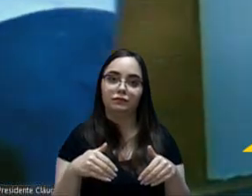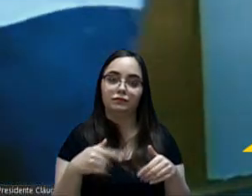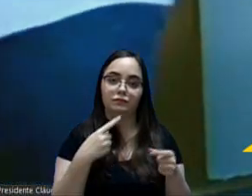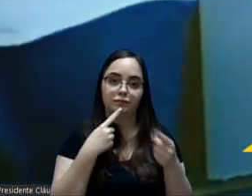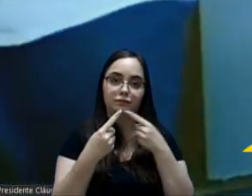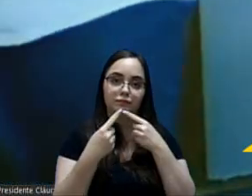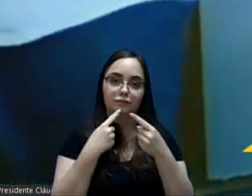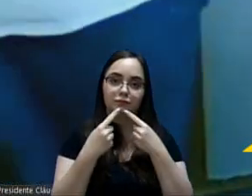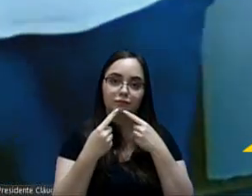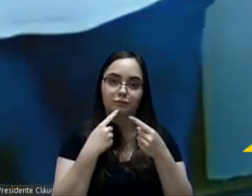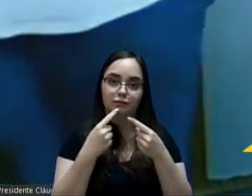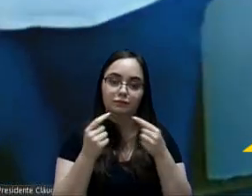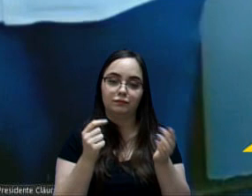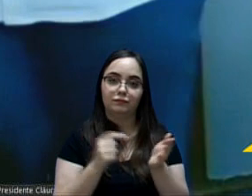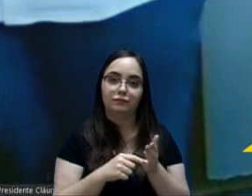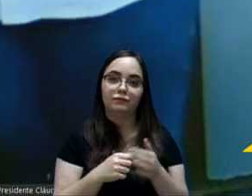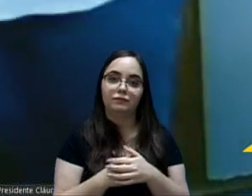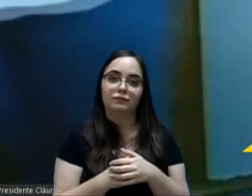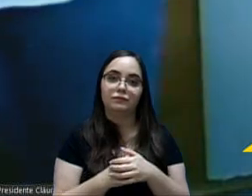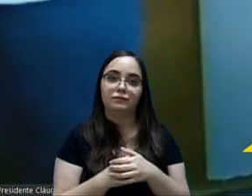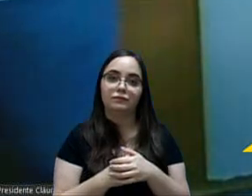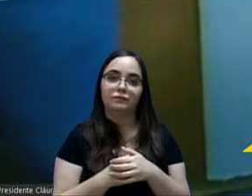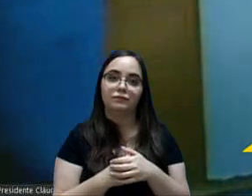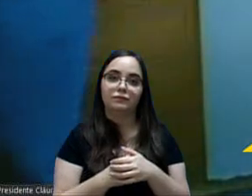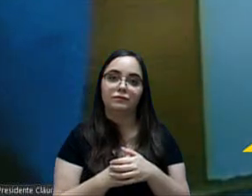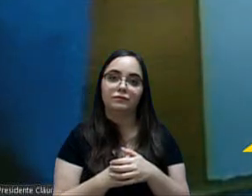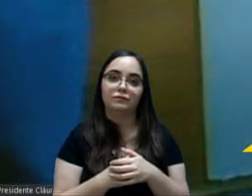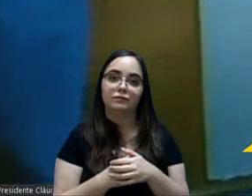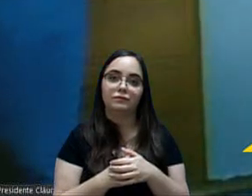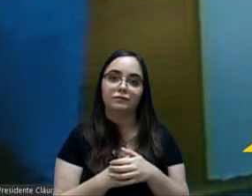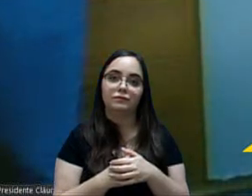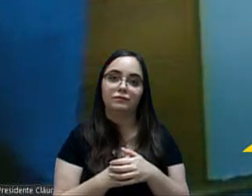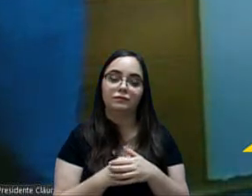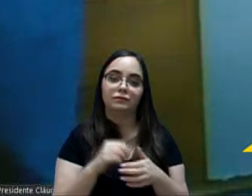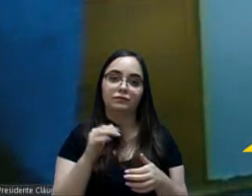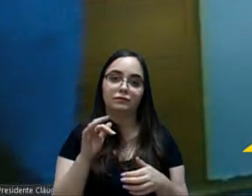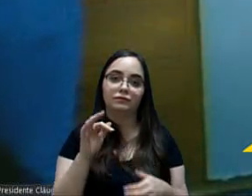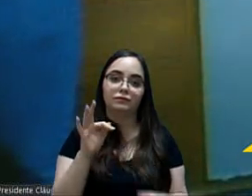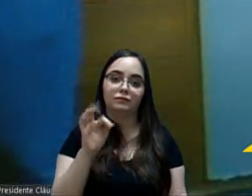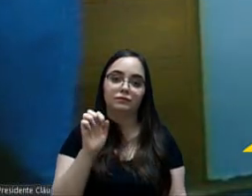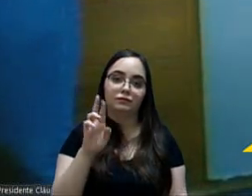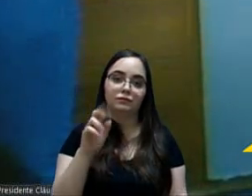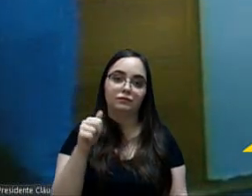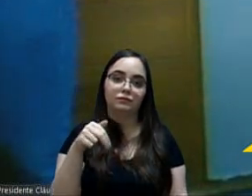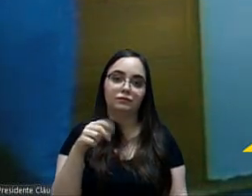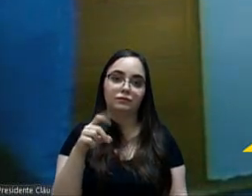a discussão. Vereador Fernando Dini.